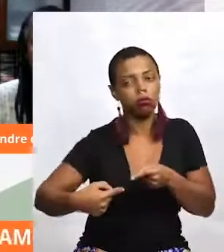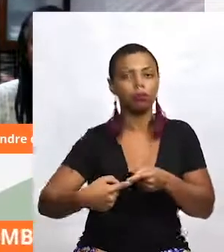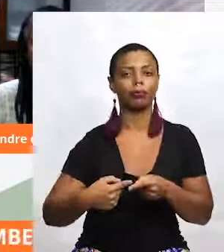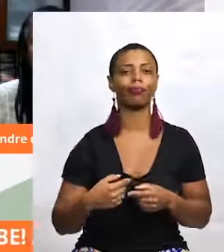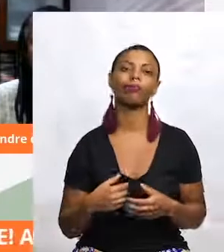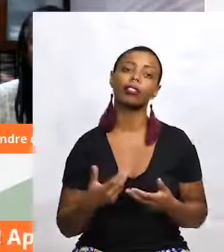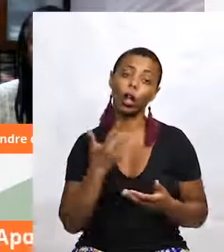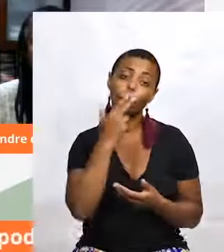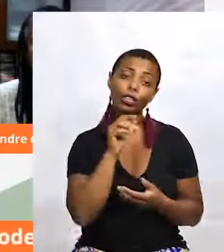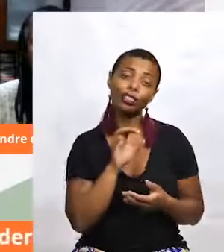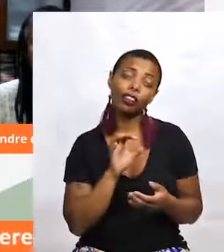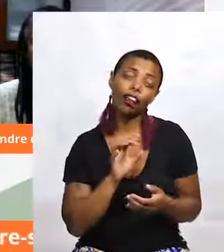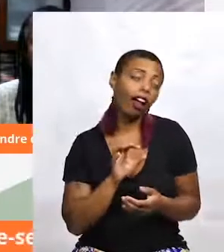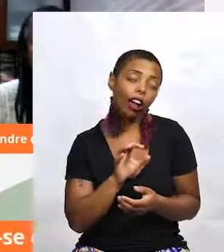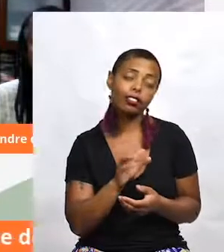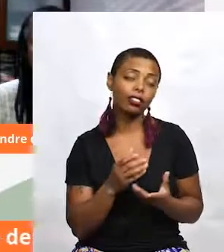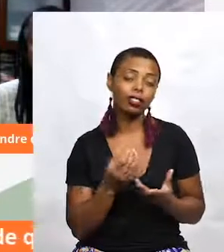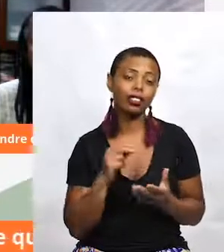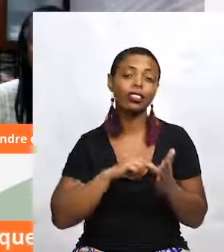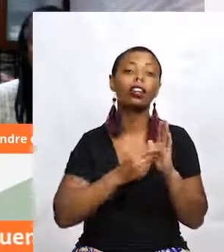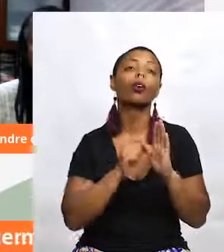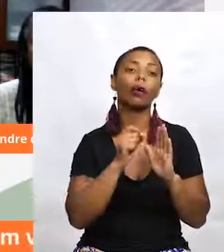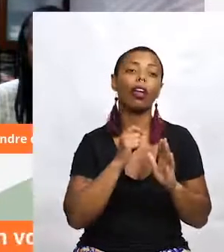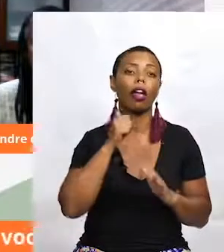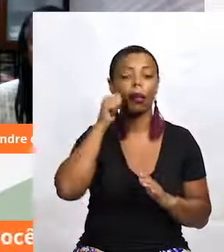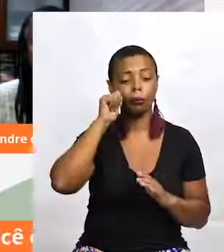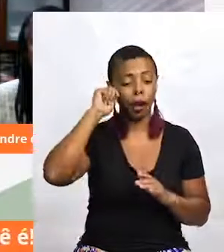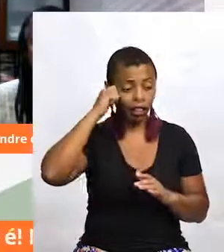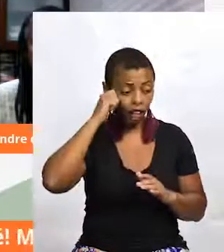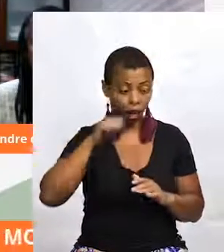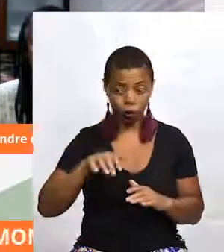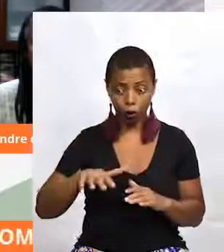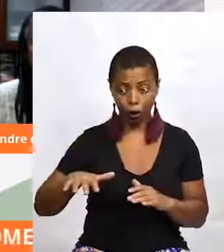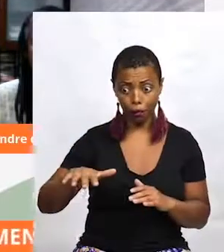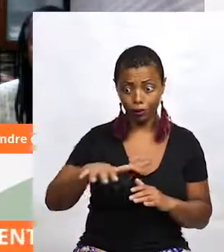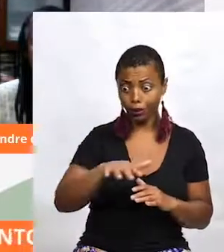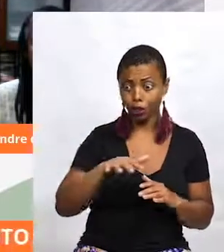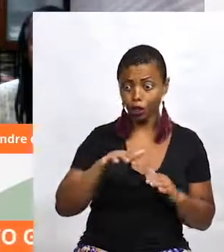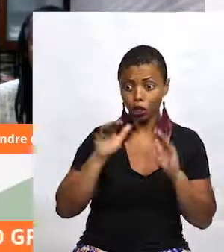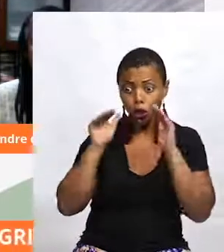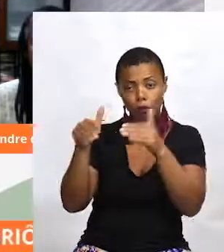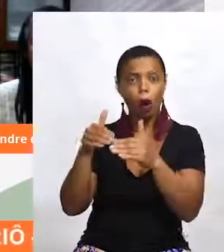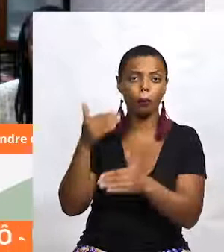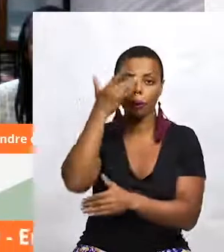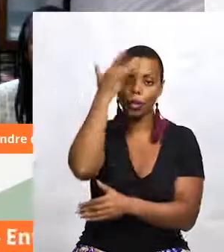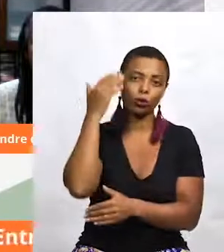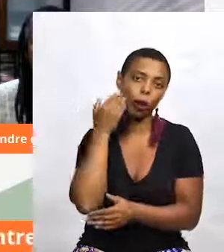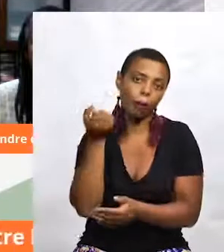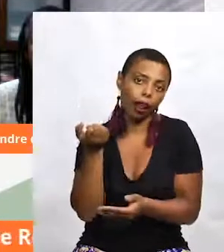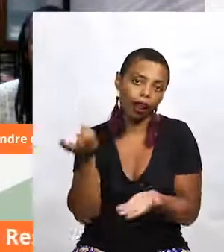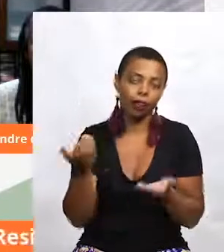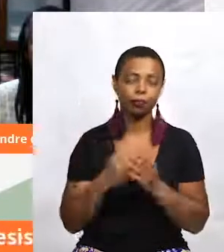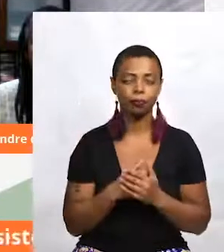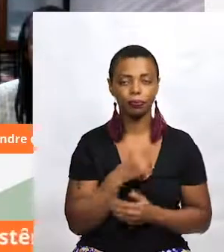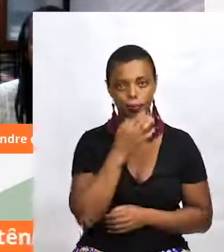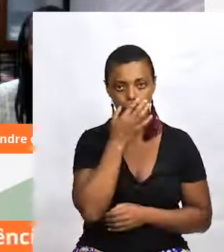basicamente isso que significa ser negra num ambiente restrito, pensado, estruturado para brancos.